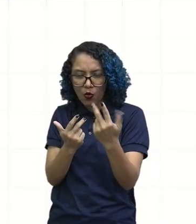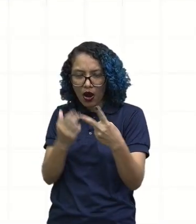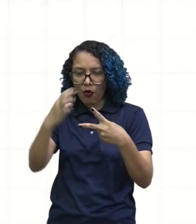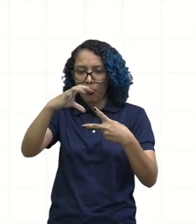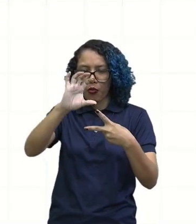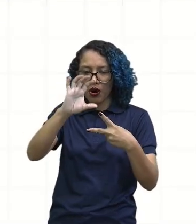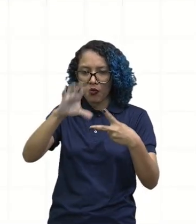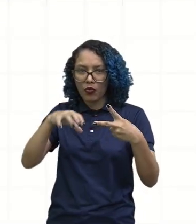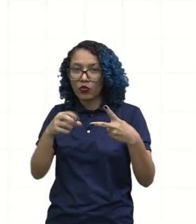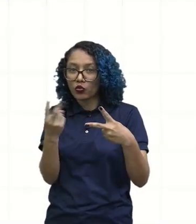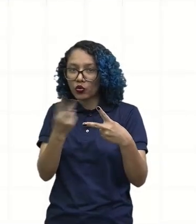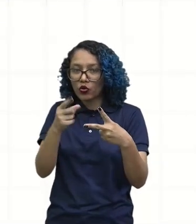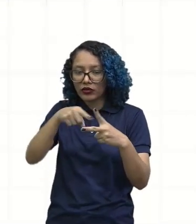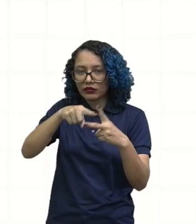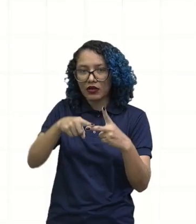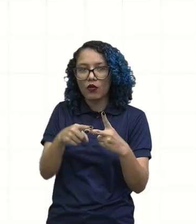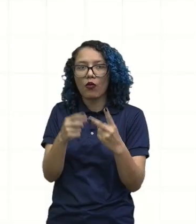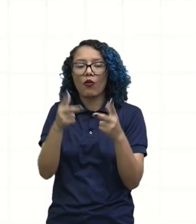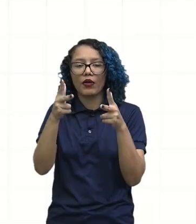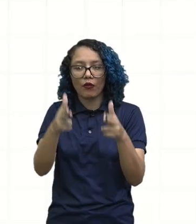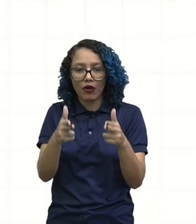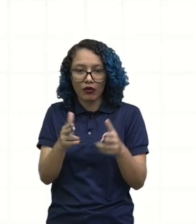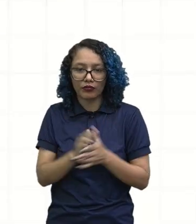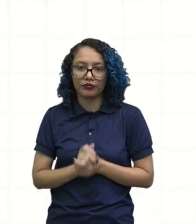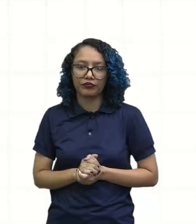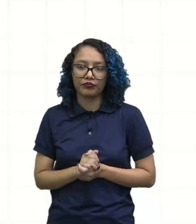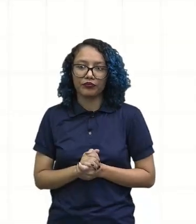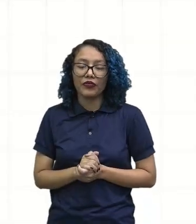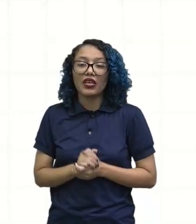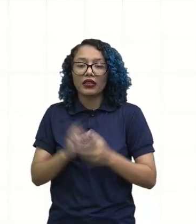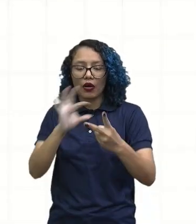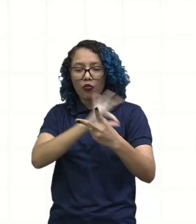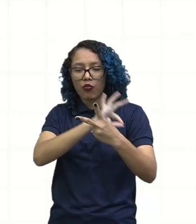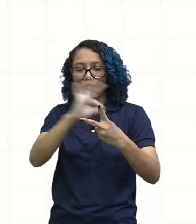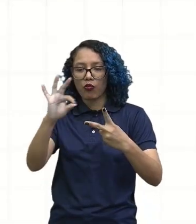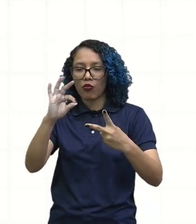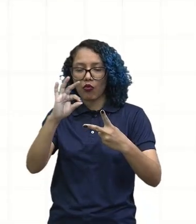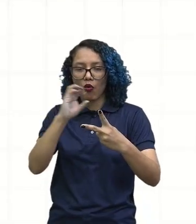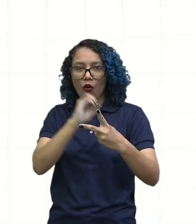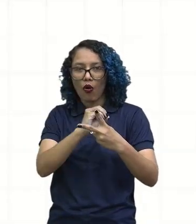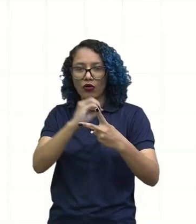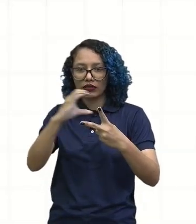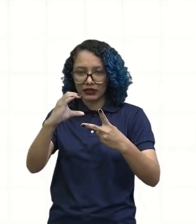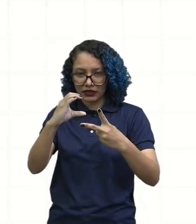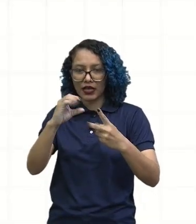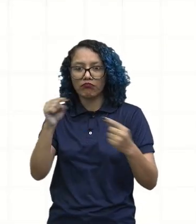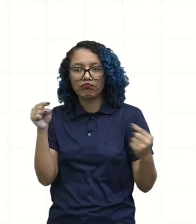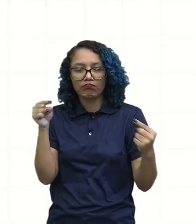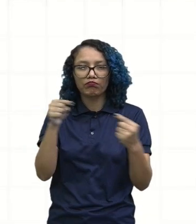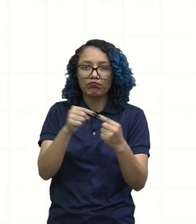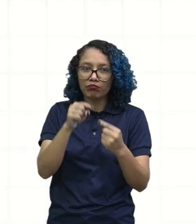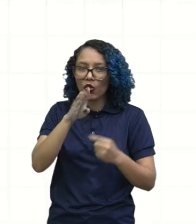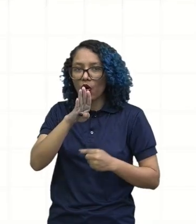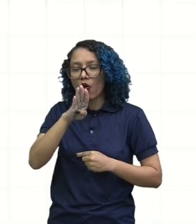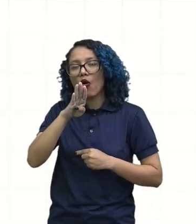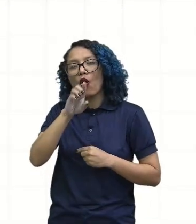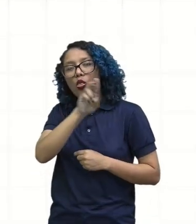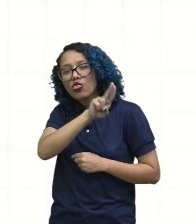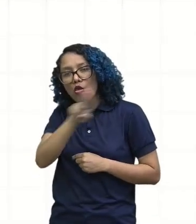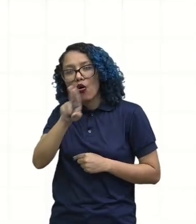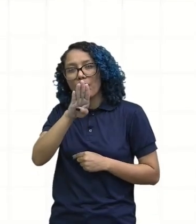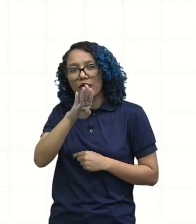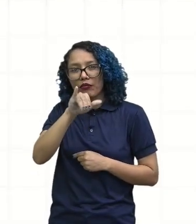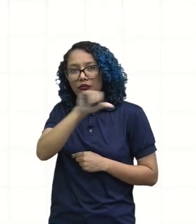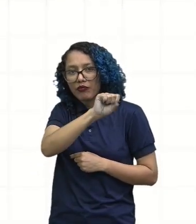Na imagem, a semirreta OC é a bissetriz do ângulo AOB. Tudo bem? Marcou